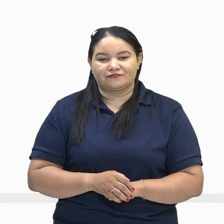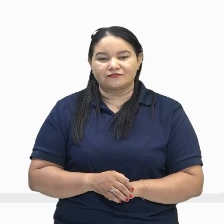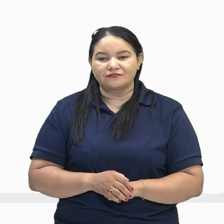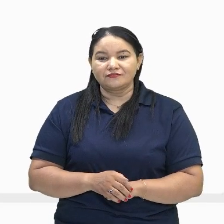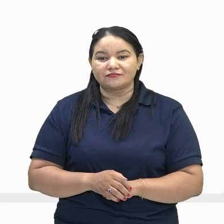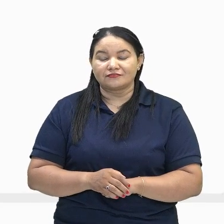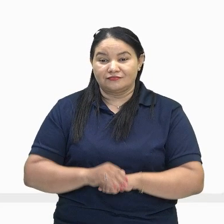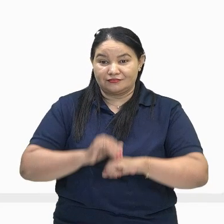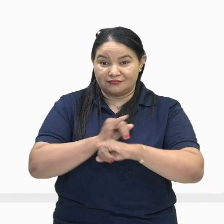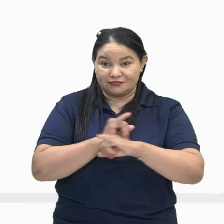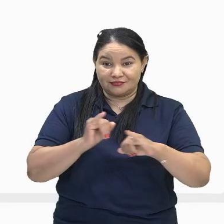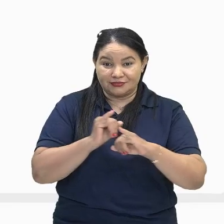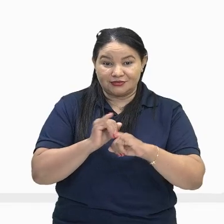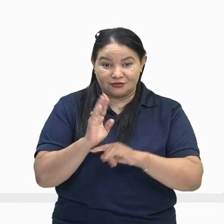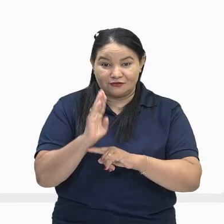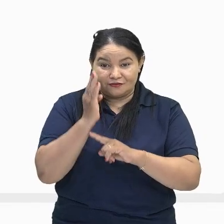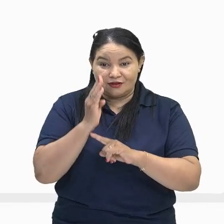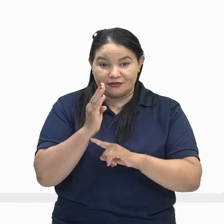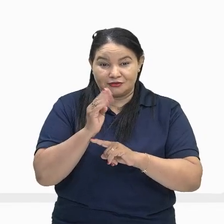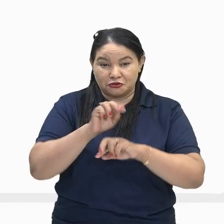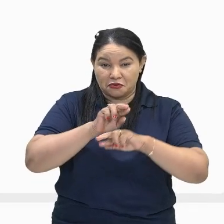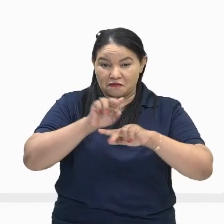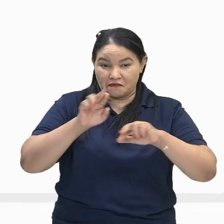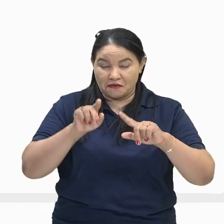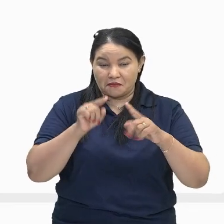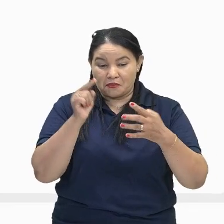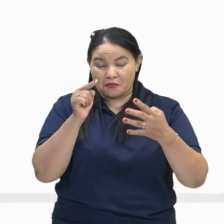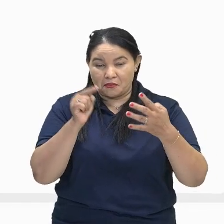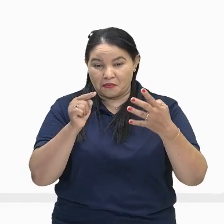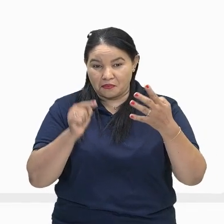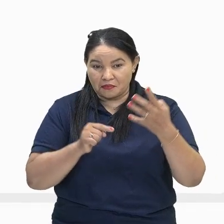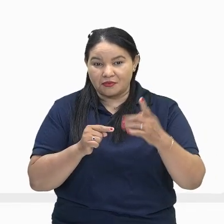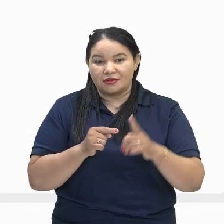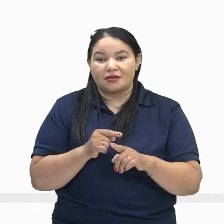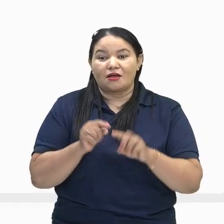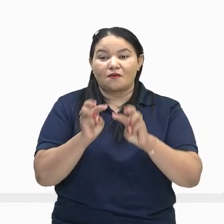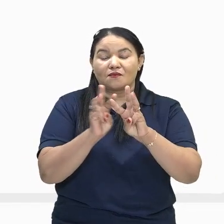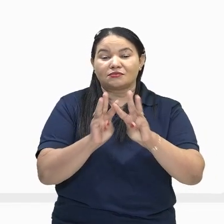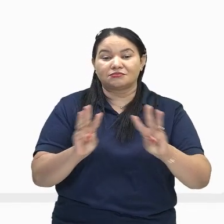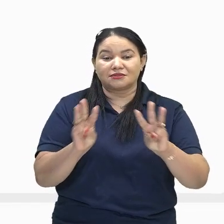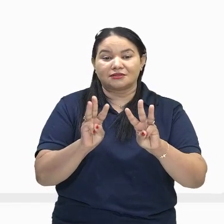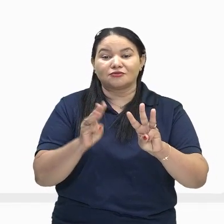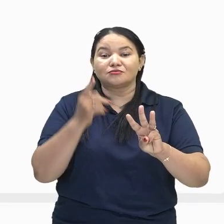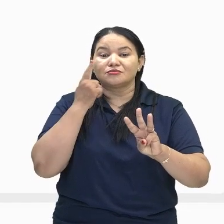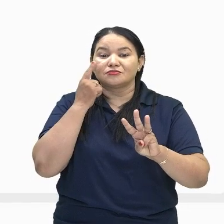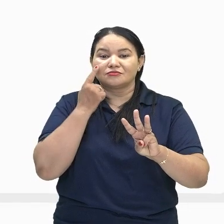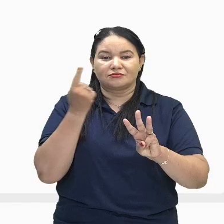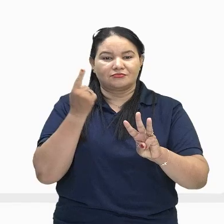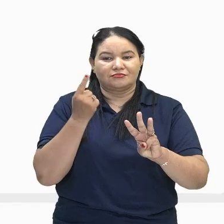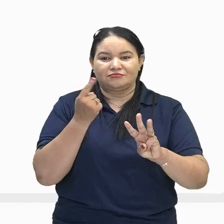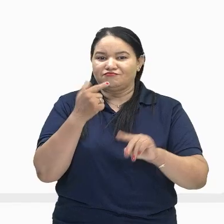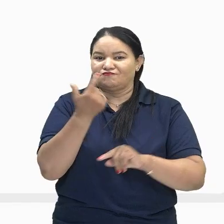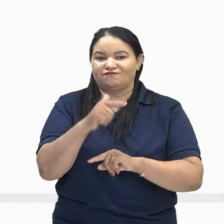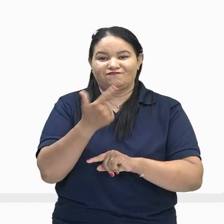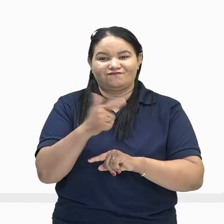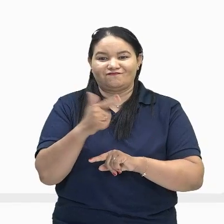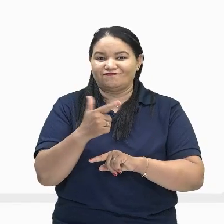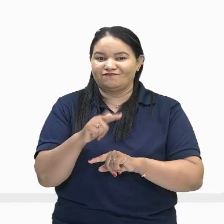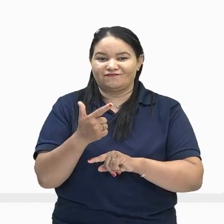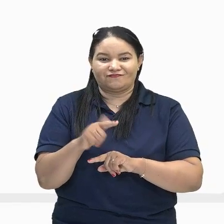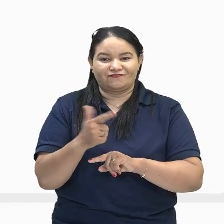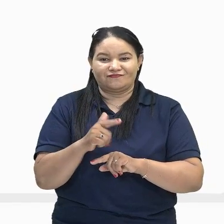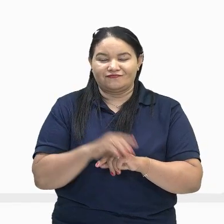notícia falsa, possui diversos indícios. Observem que o link é o endereço eletrônico que não existe, é um site